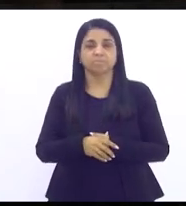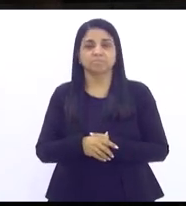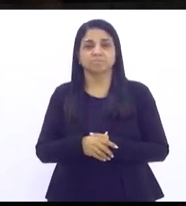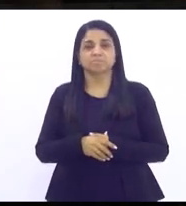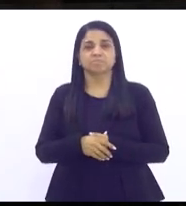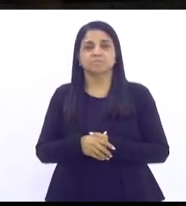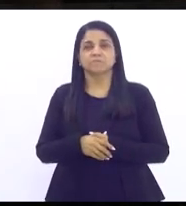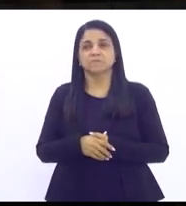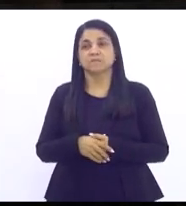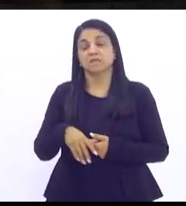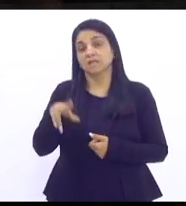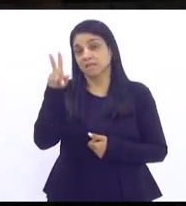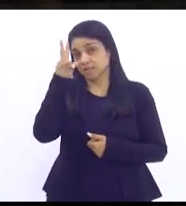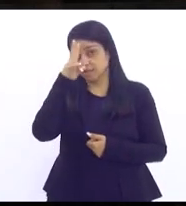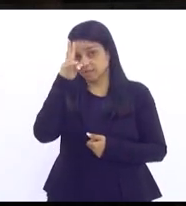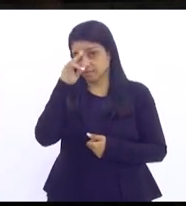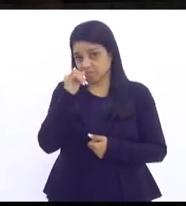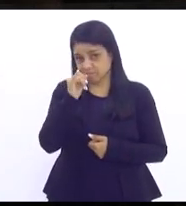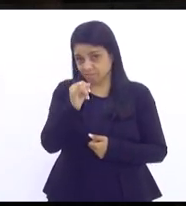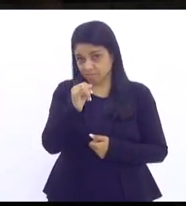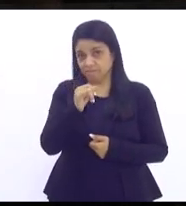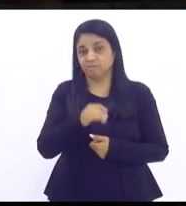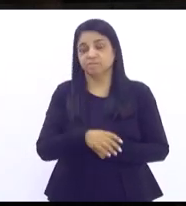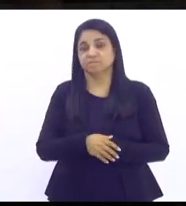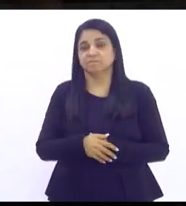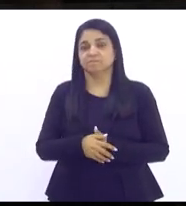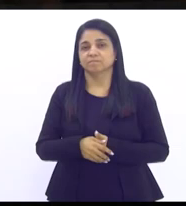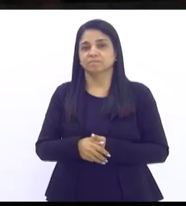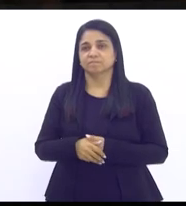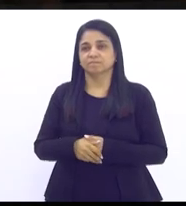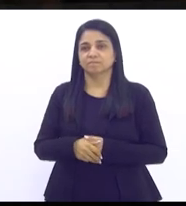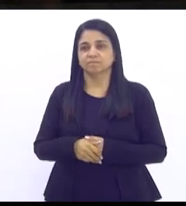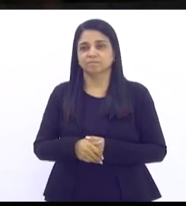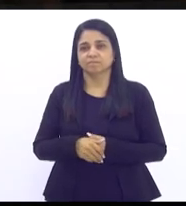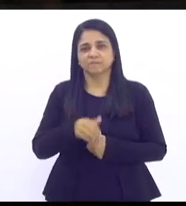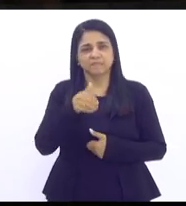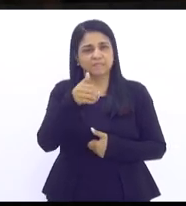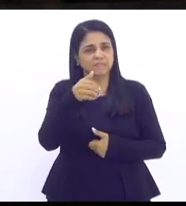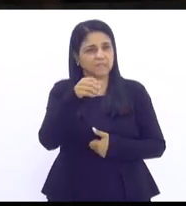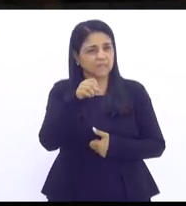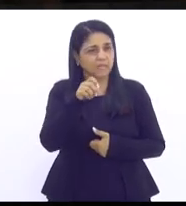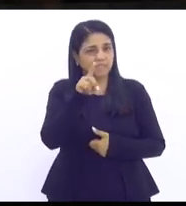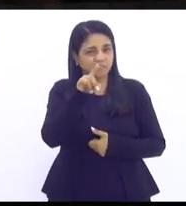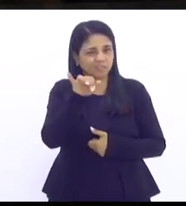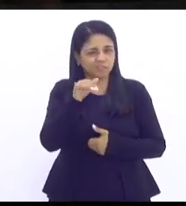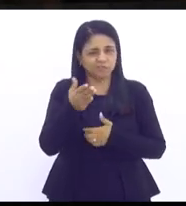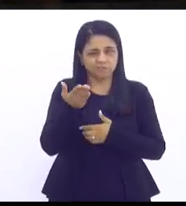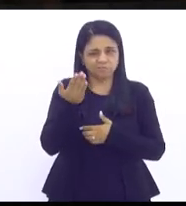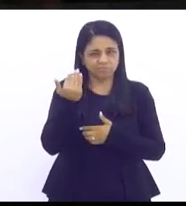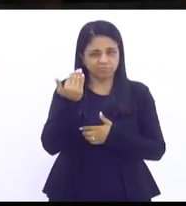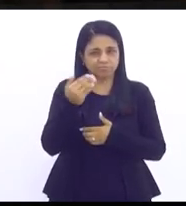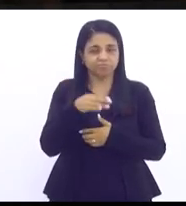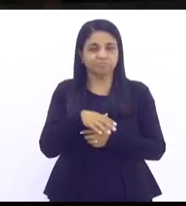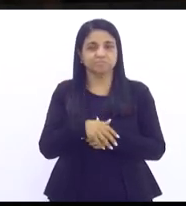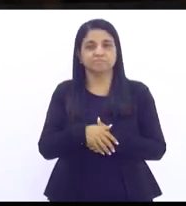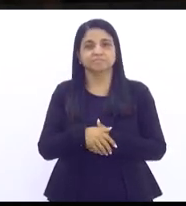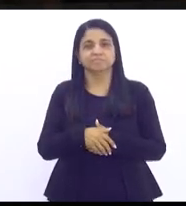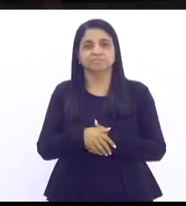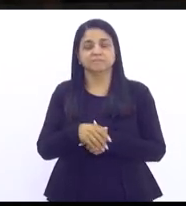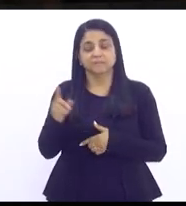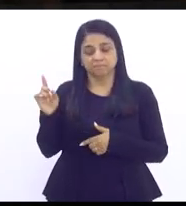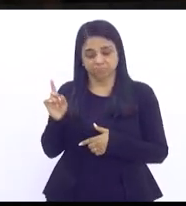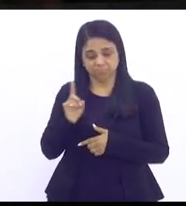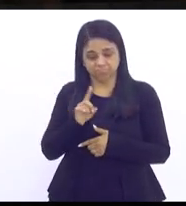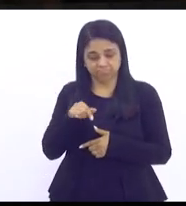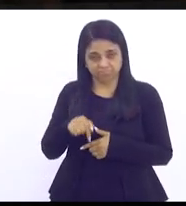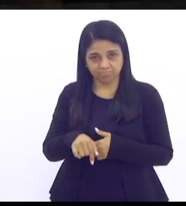Lembra Vossa Excelência que, há uns 10 dias atrás, esteve aqui no Rio